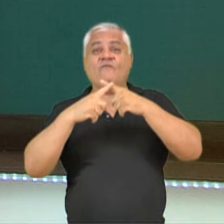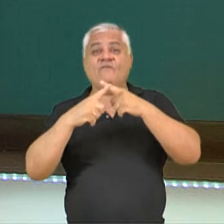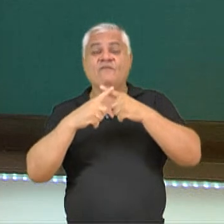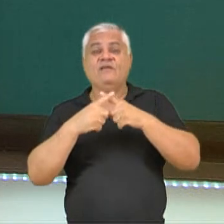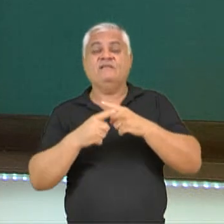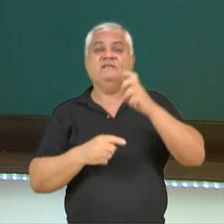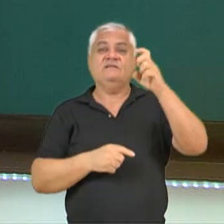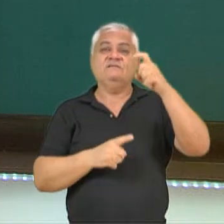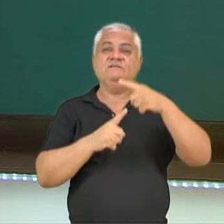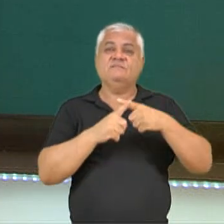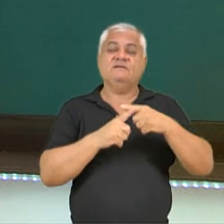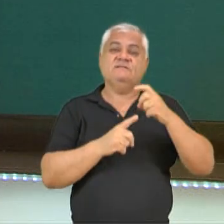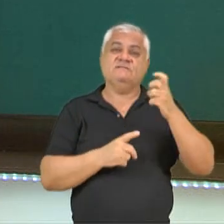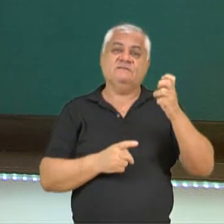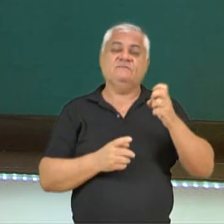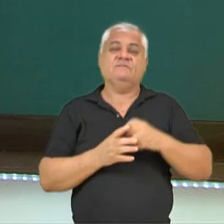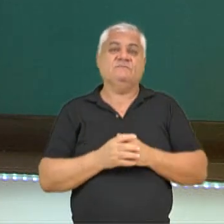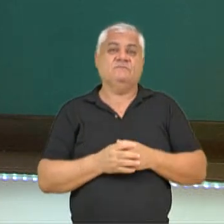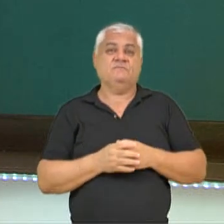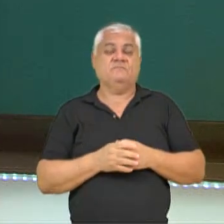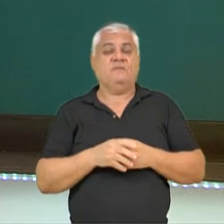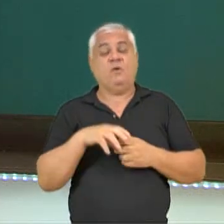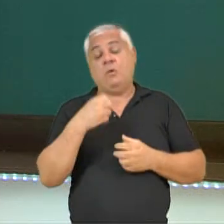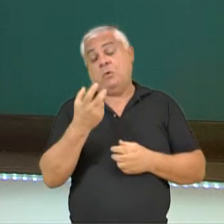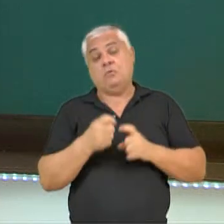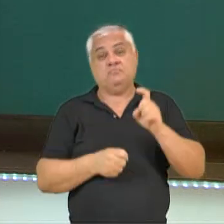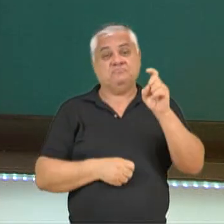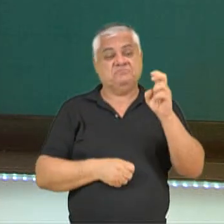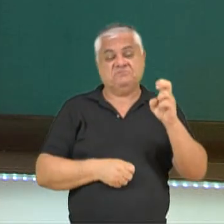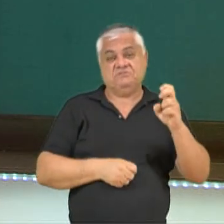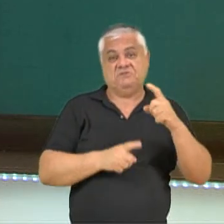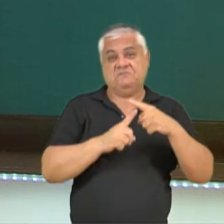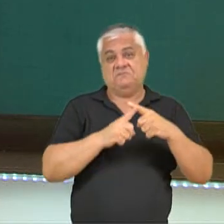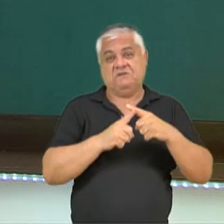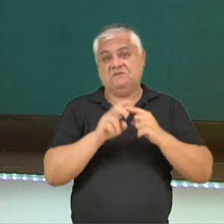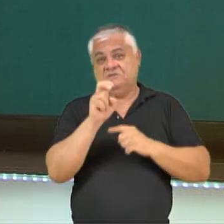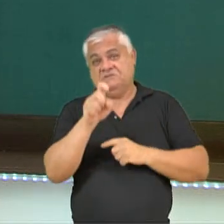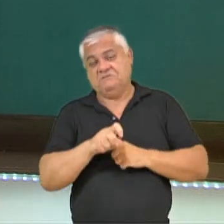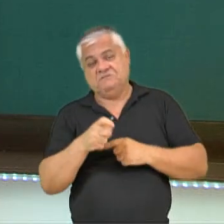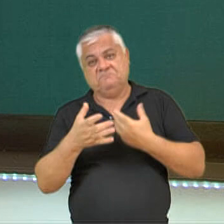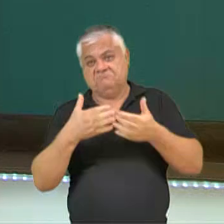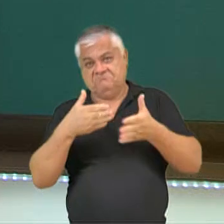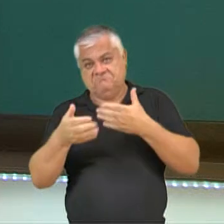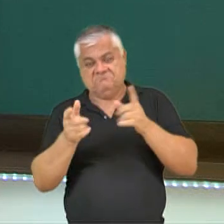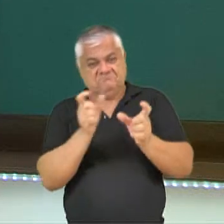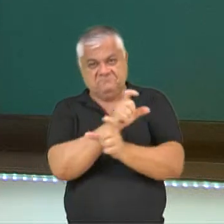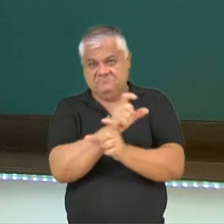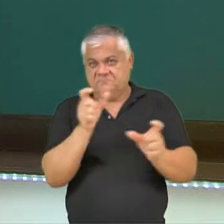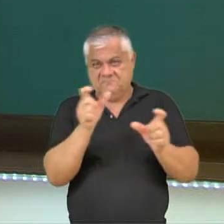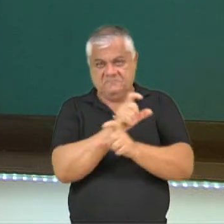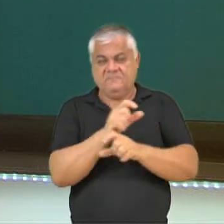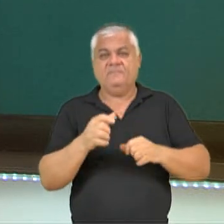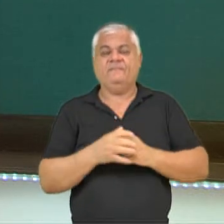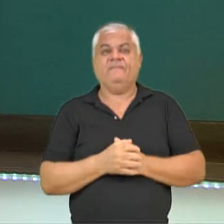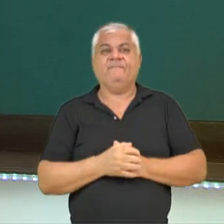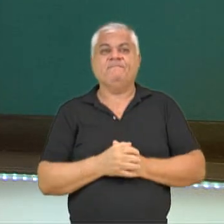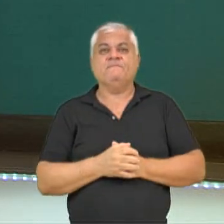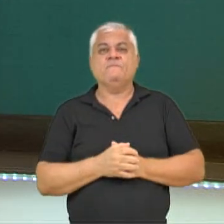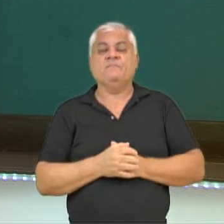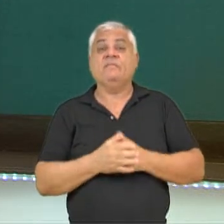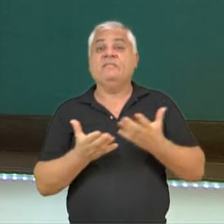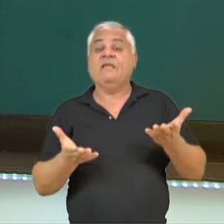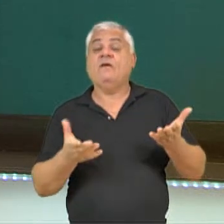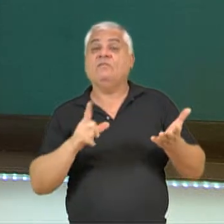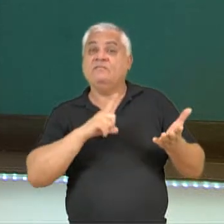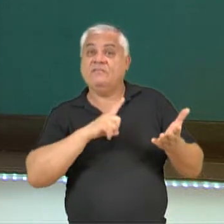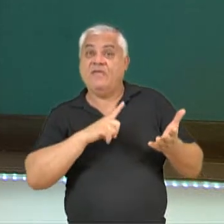x mais 5, ó. Ou 5 mais x, tanto faz a ordem, ao quadrado, que é 5 mais x vezes 5 mais x.